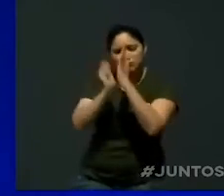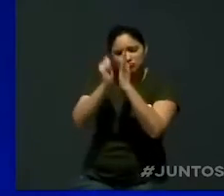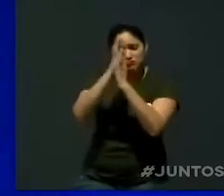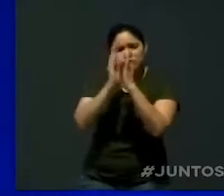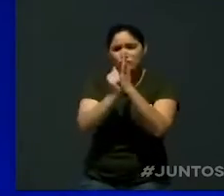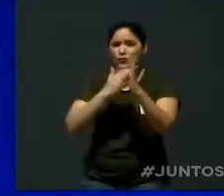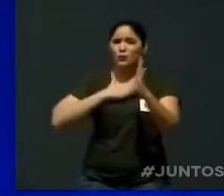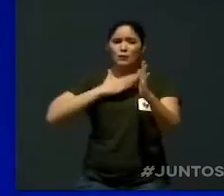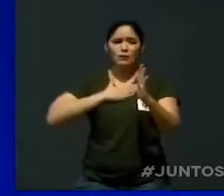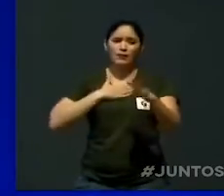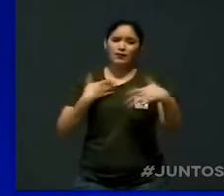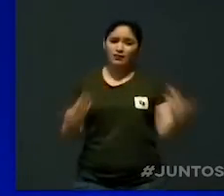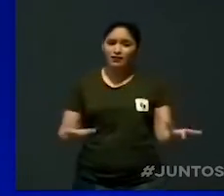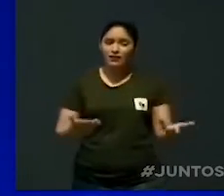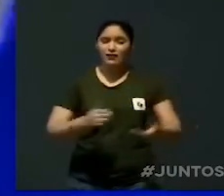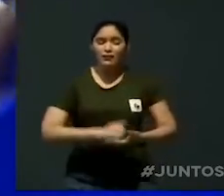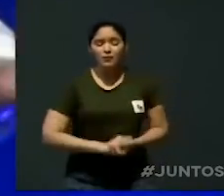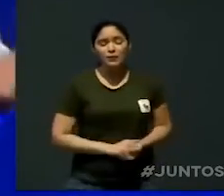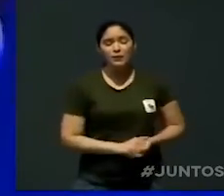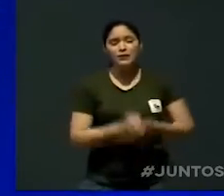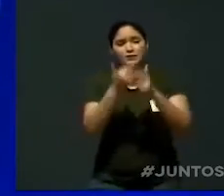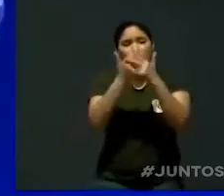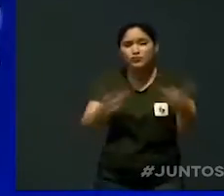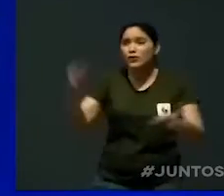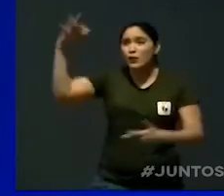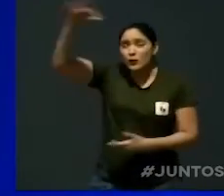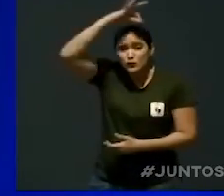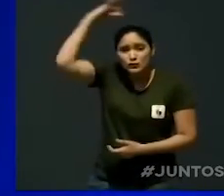minhas ações, agora coordenadas pelo